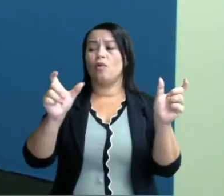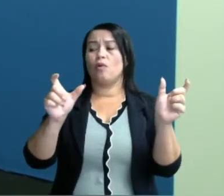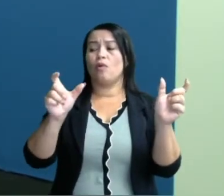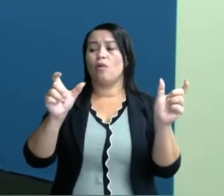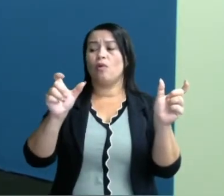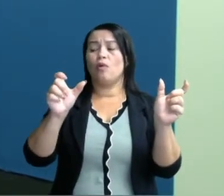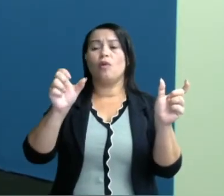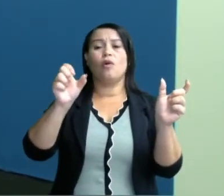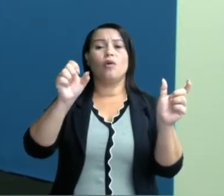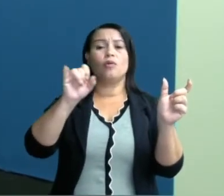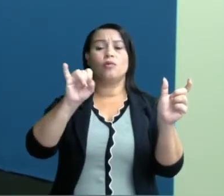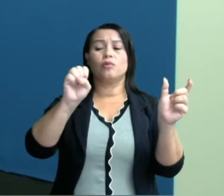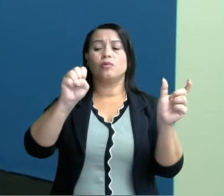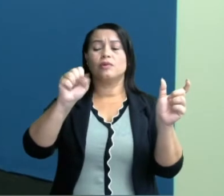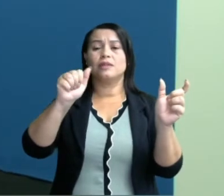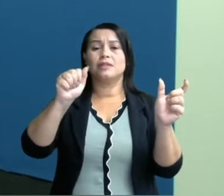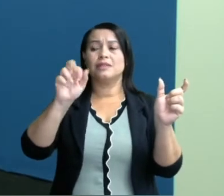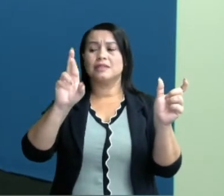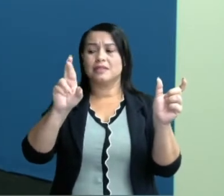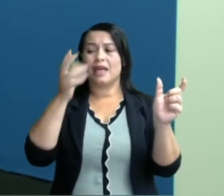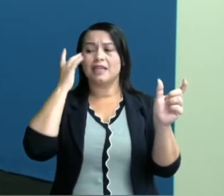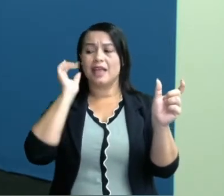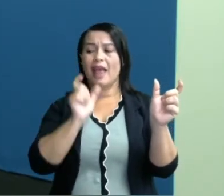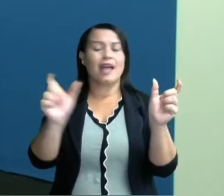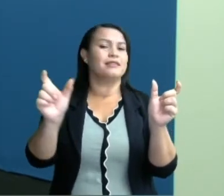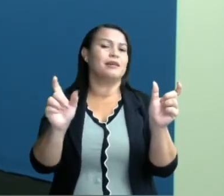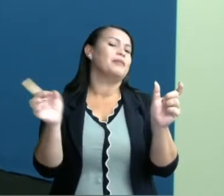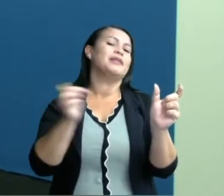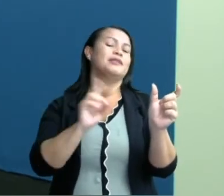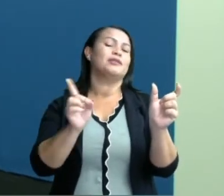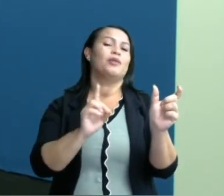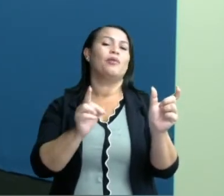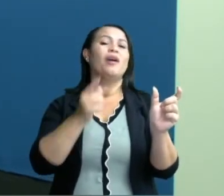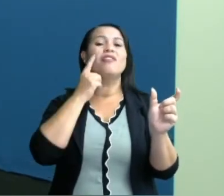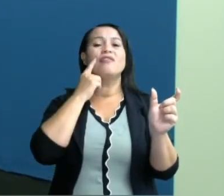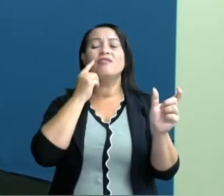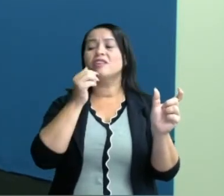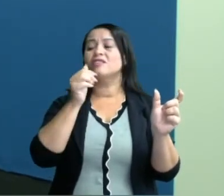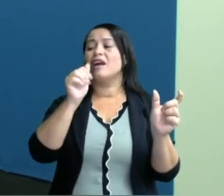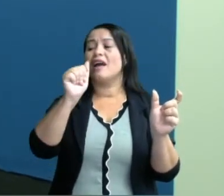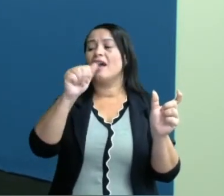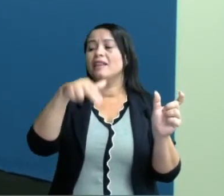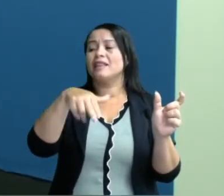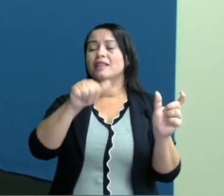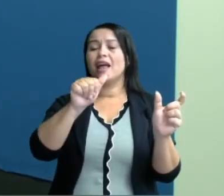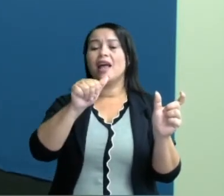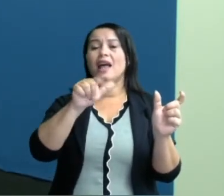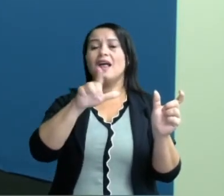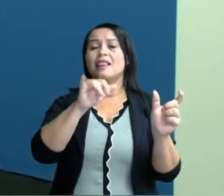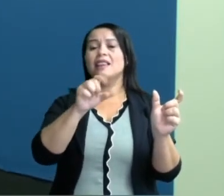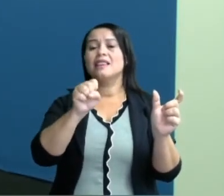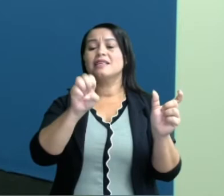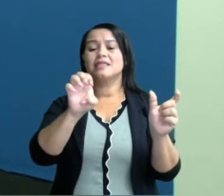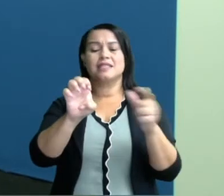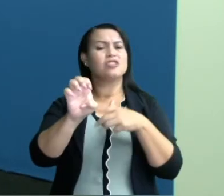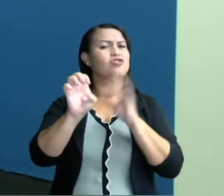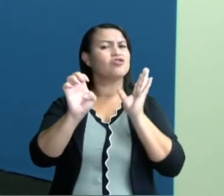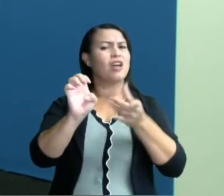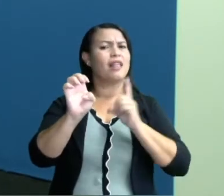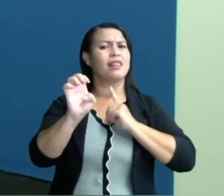gente acha que é aqui, isar, só que não é. Na palavra análise, eu já tenho esse